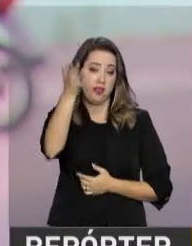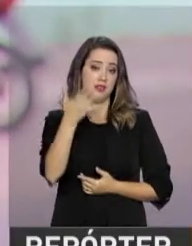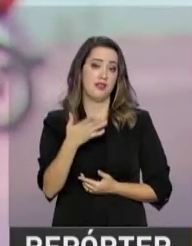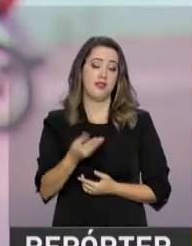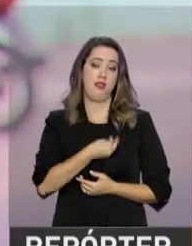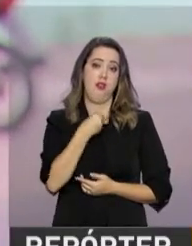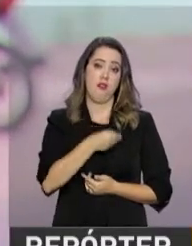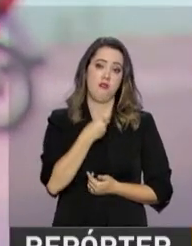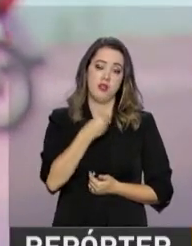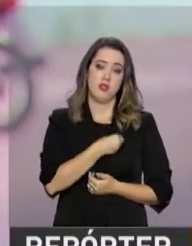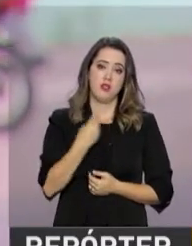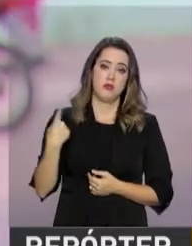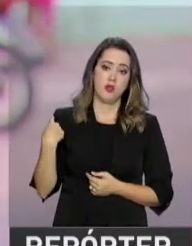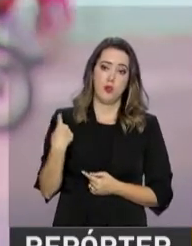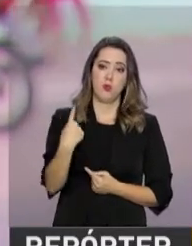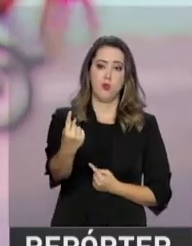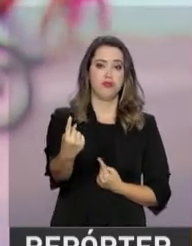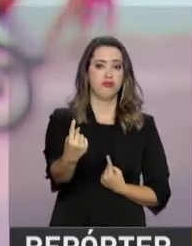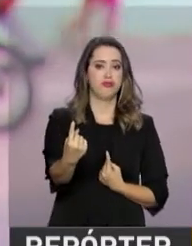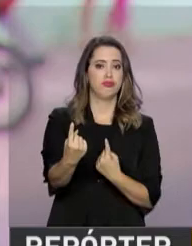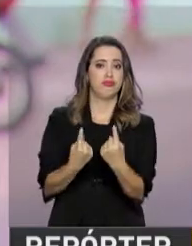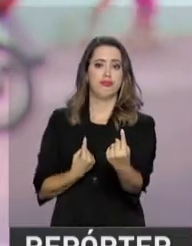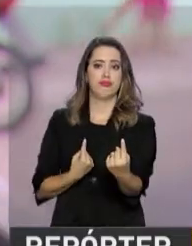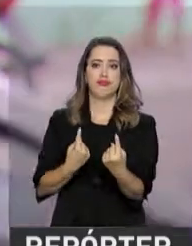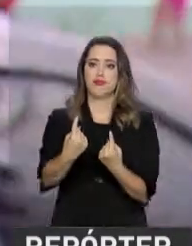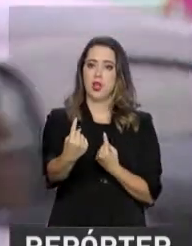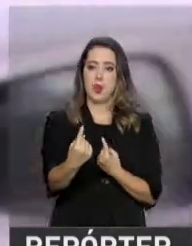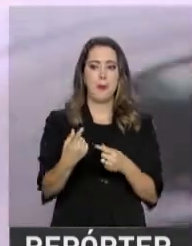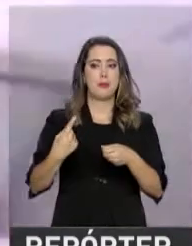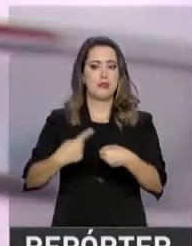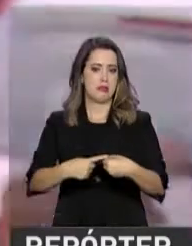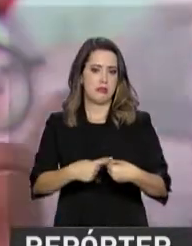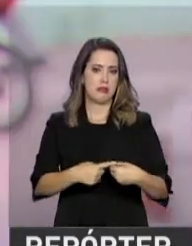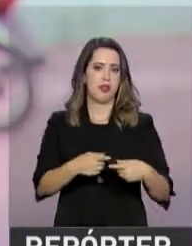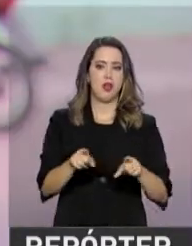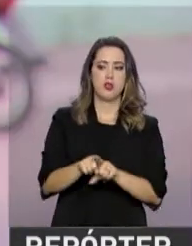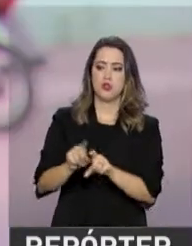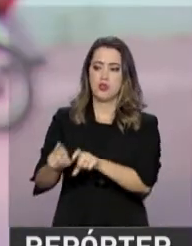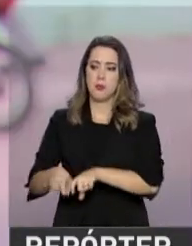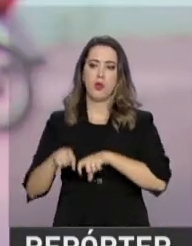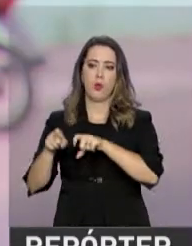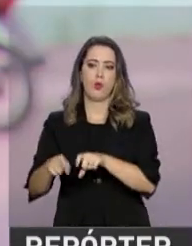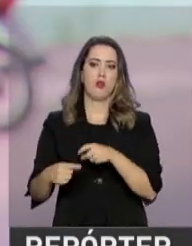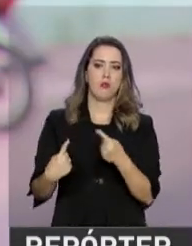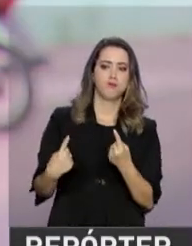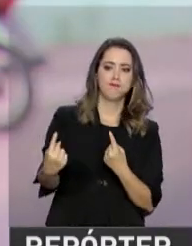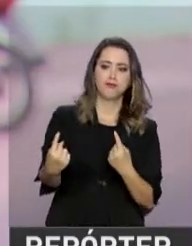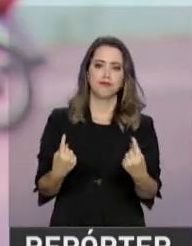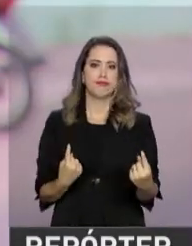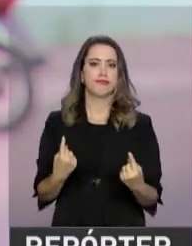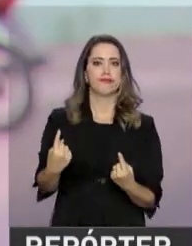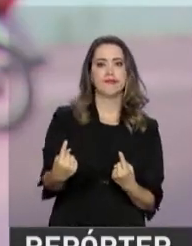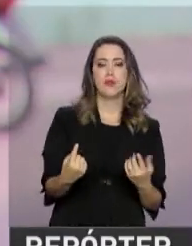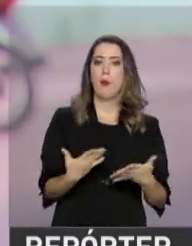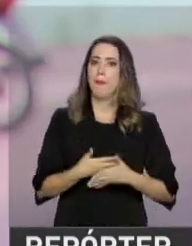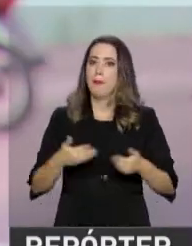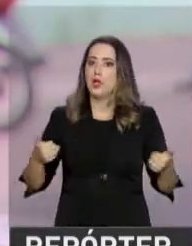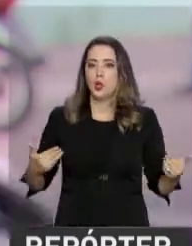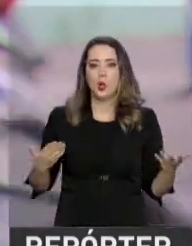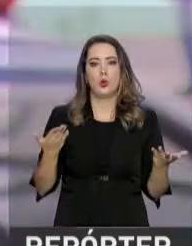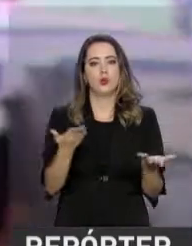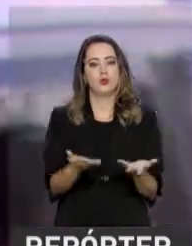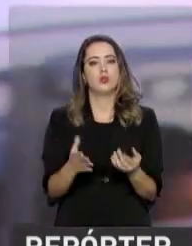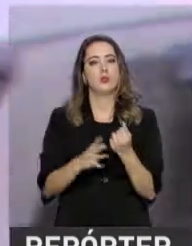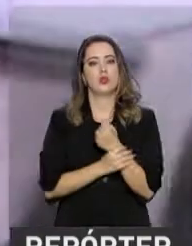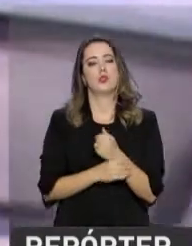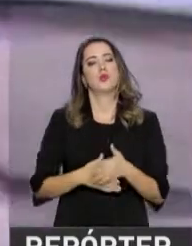no tráfico né tanto com as pessoas da zona rural com o frio as pessoas das cidades vizinhas isso sem contar com a segurança também